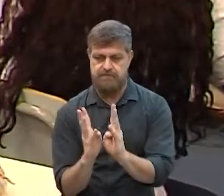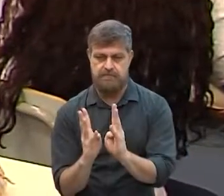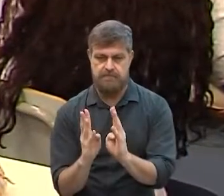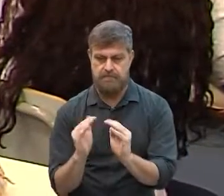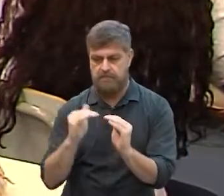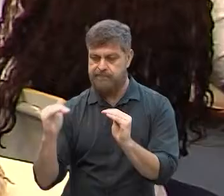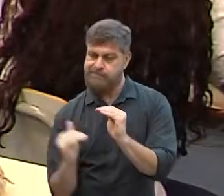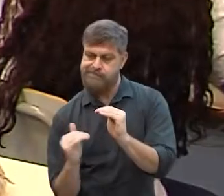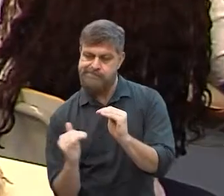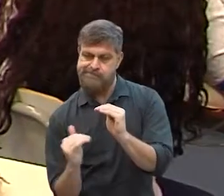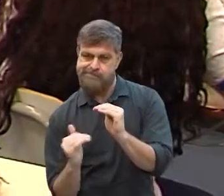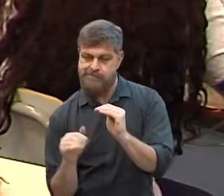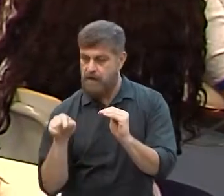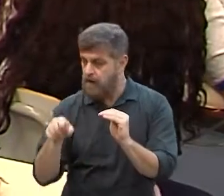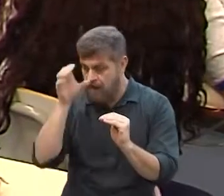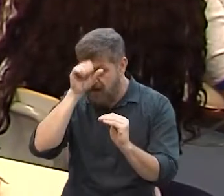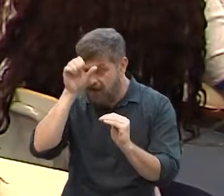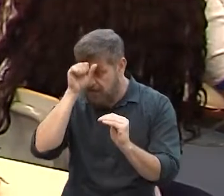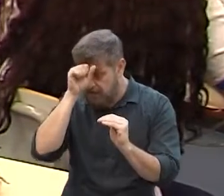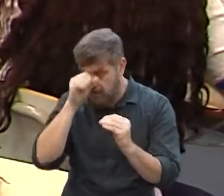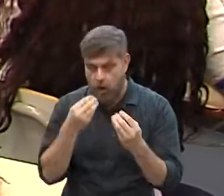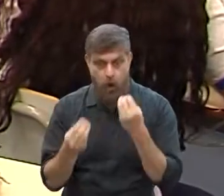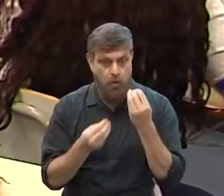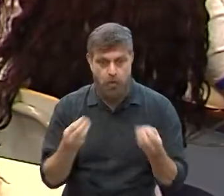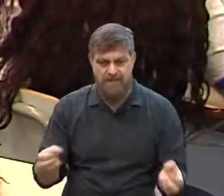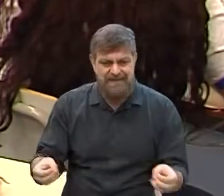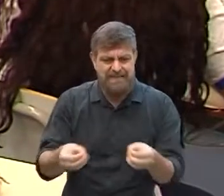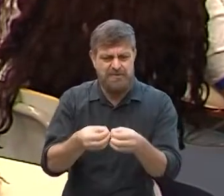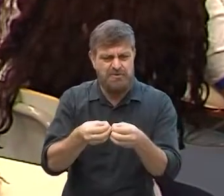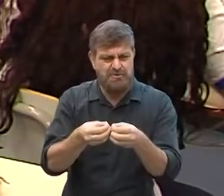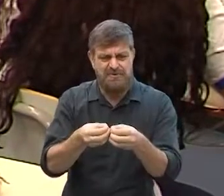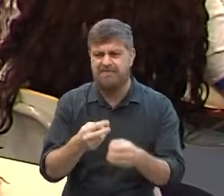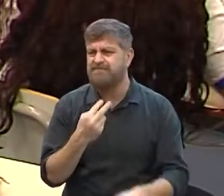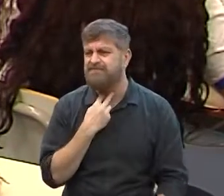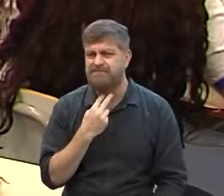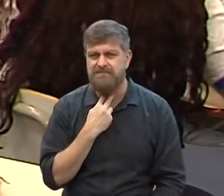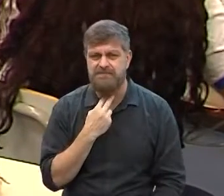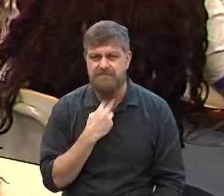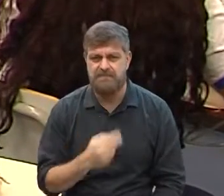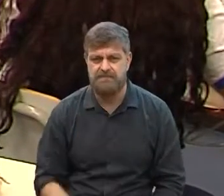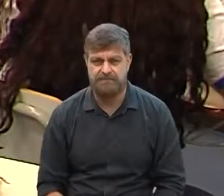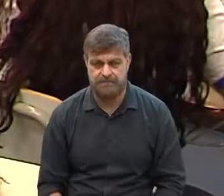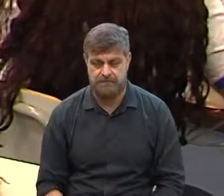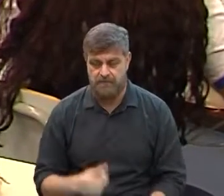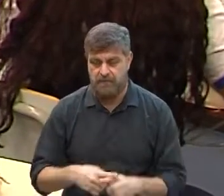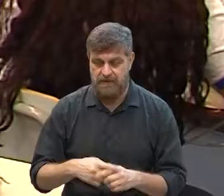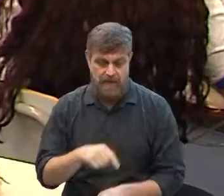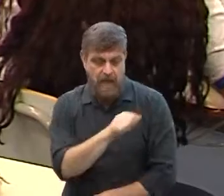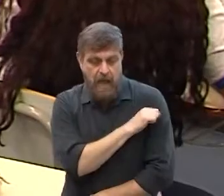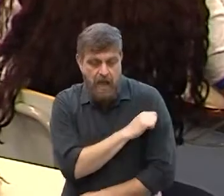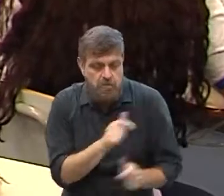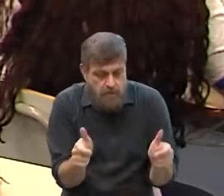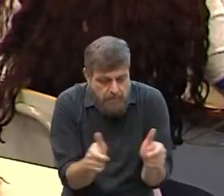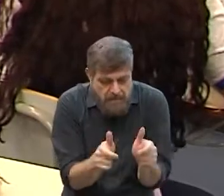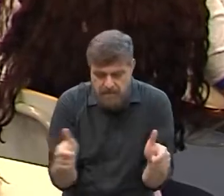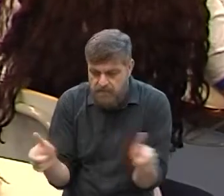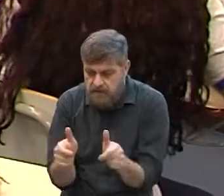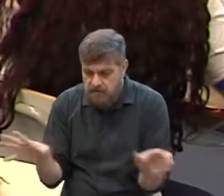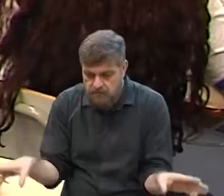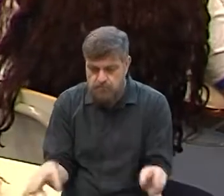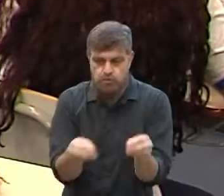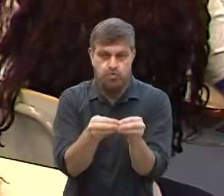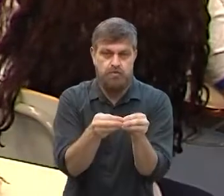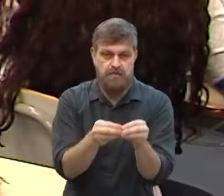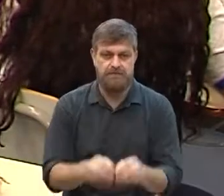níveis diferentes de aprendizagem e juntam por conta de número pequeno de